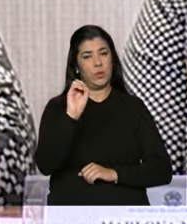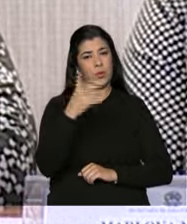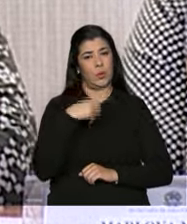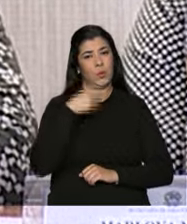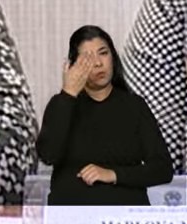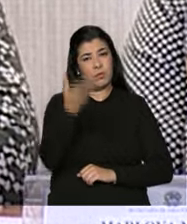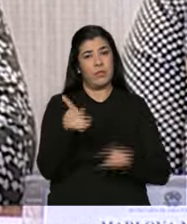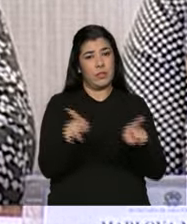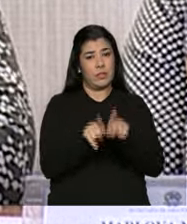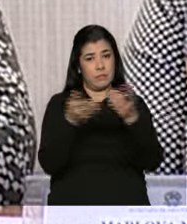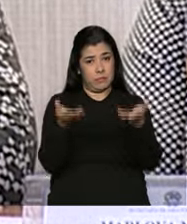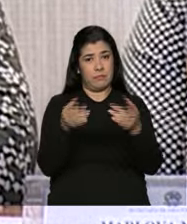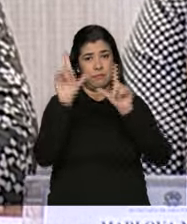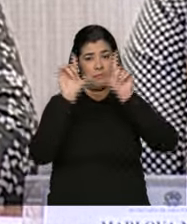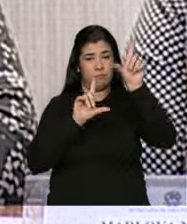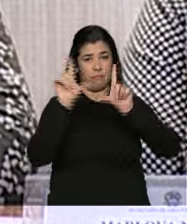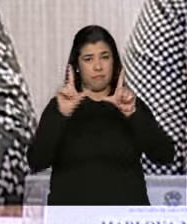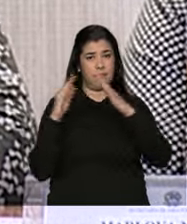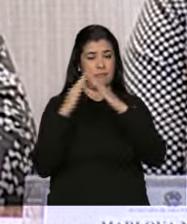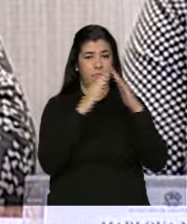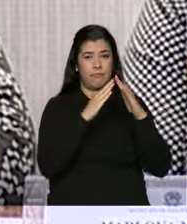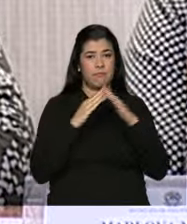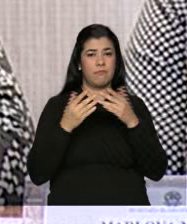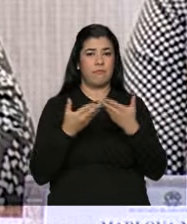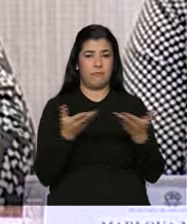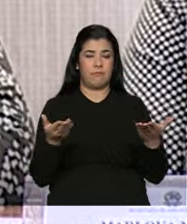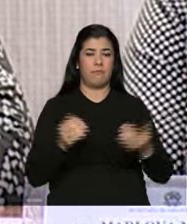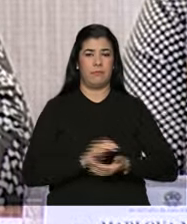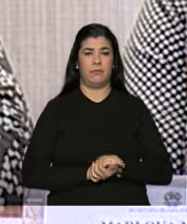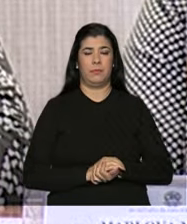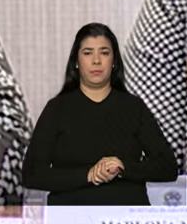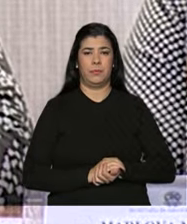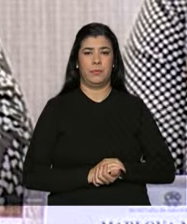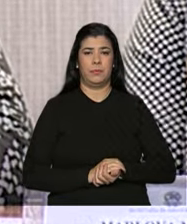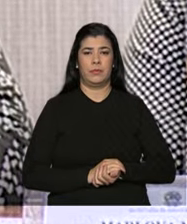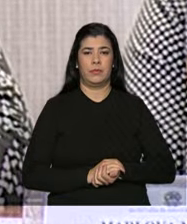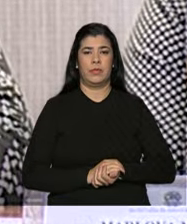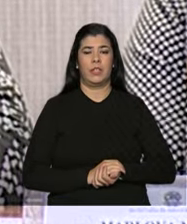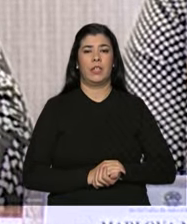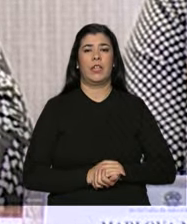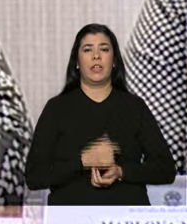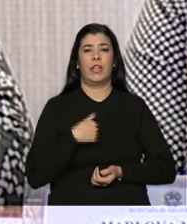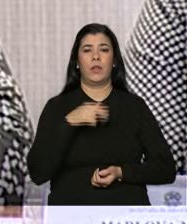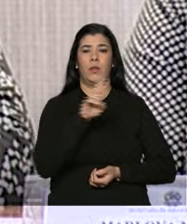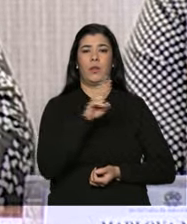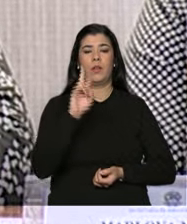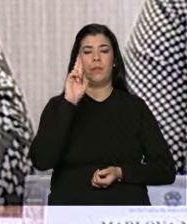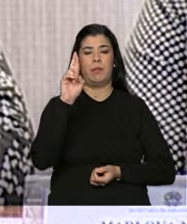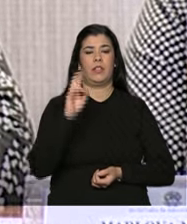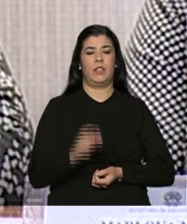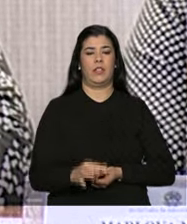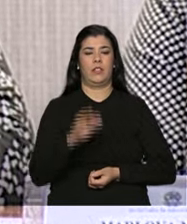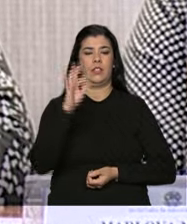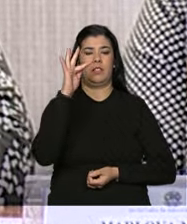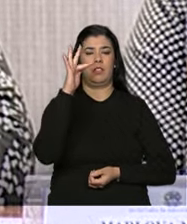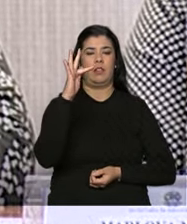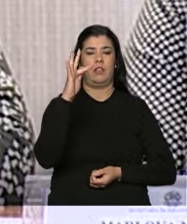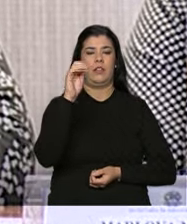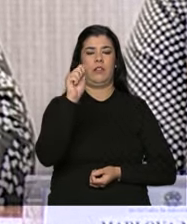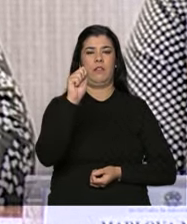irá nos assistir eh de suas casas, de suas residências. Como Flaxo Brasil, quero fazer o